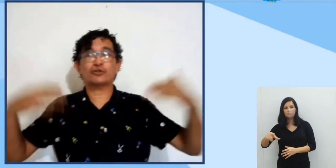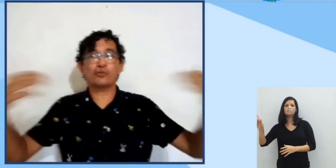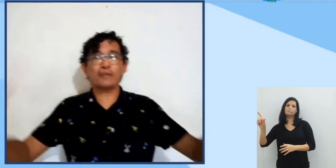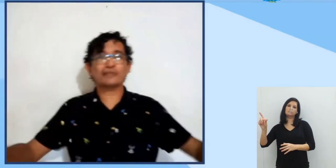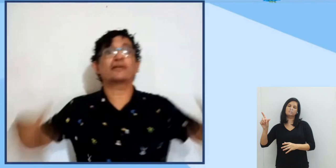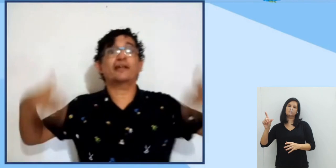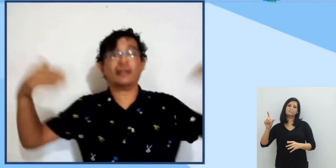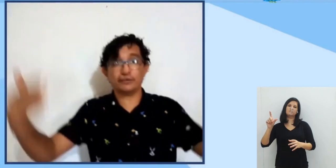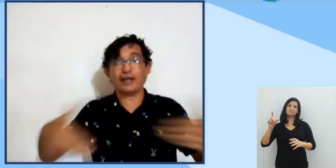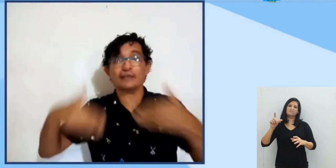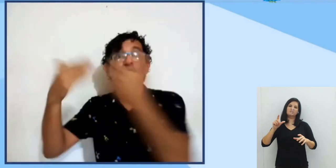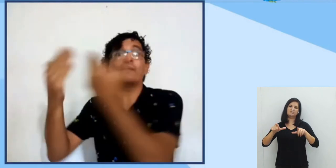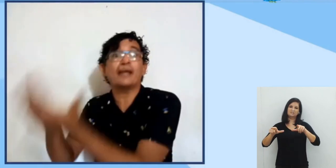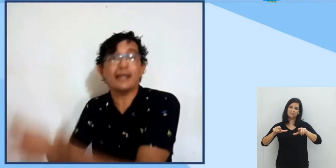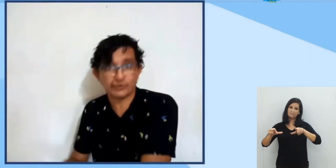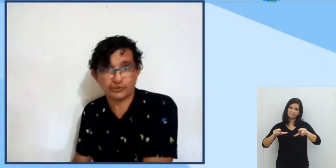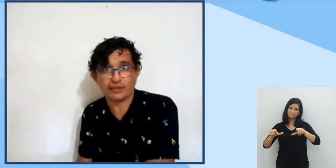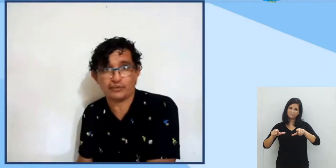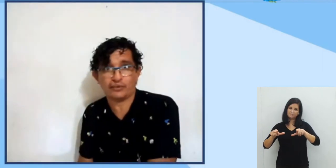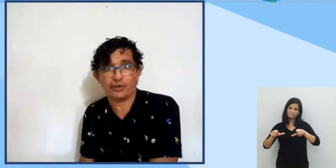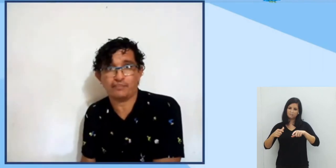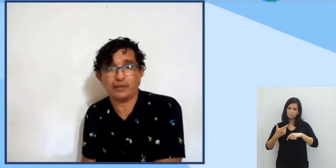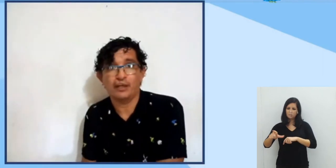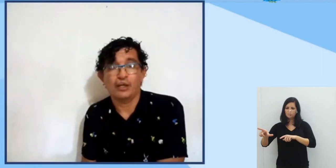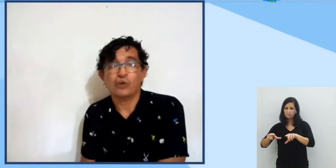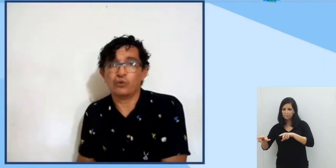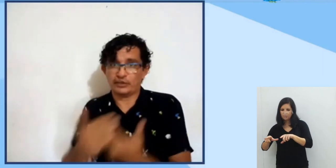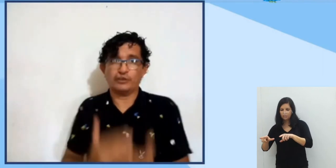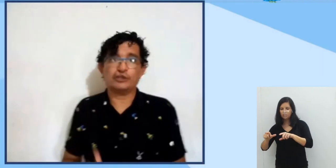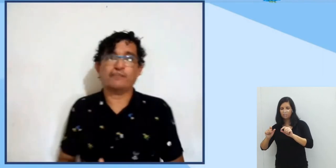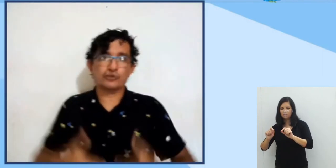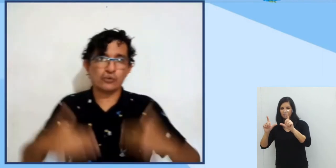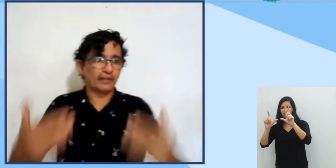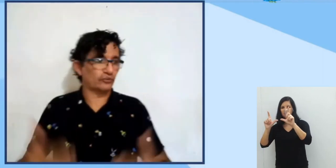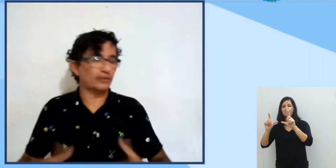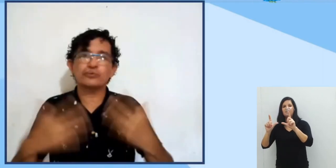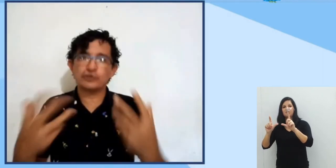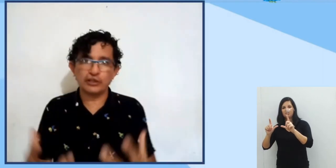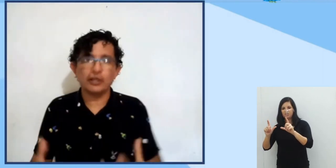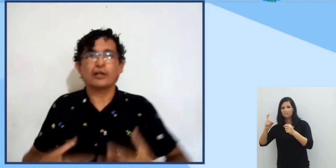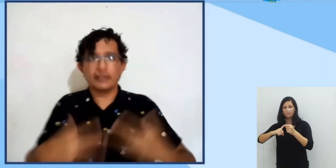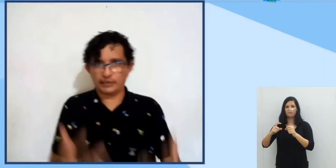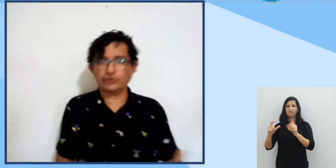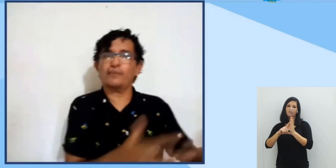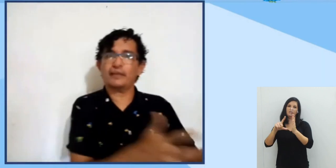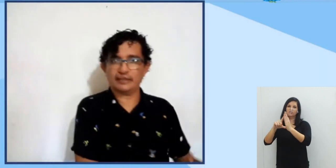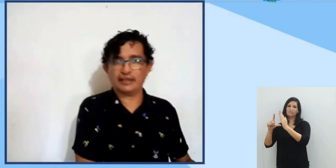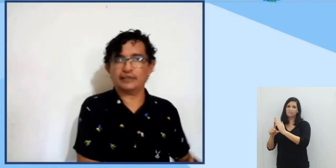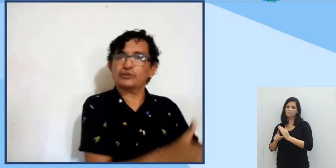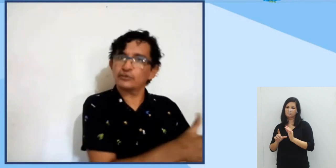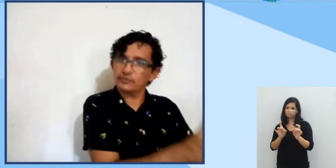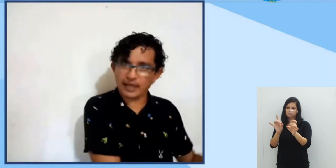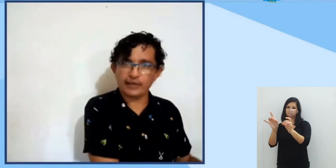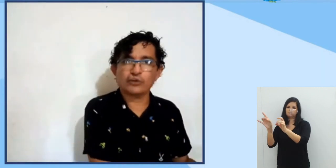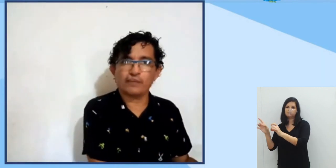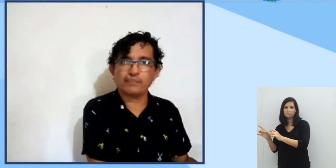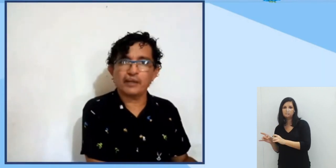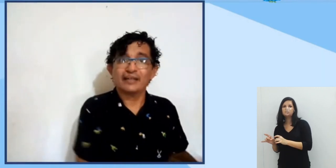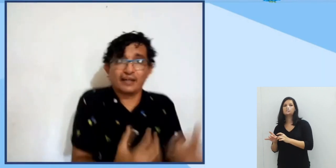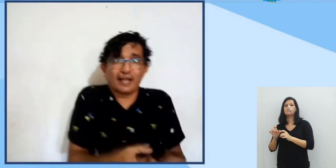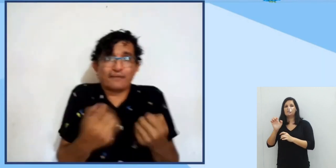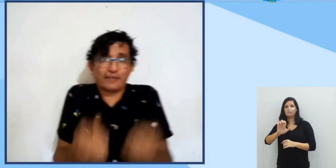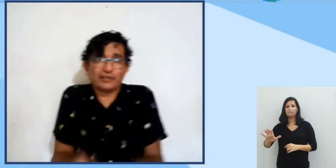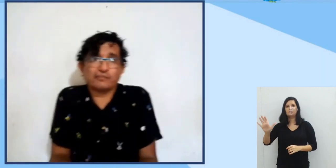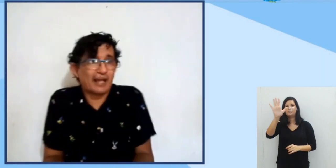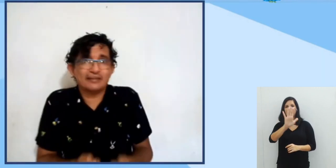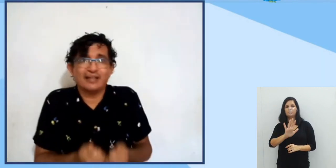outras atividades começam a reativar o comércio na Europa. Consequentemente, começam a surgir grandes comerciantes na